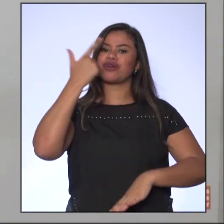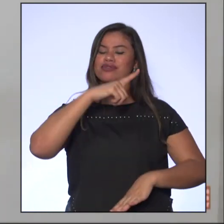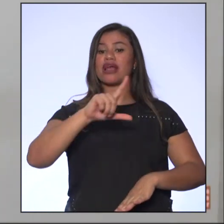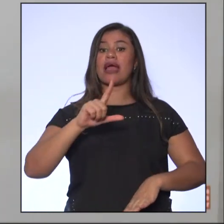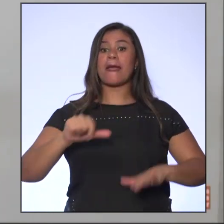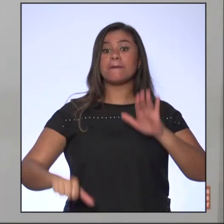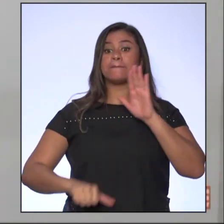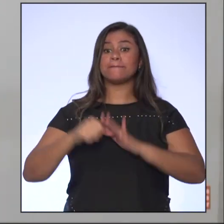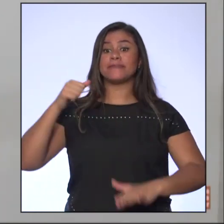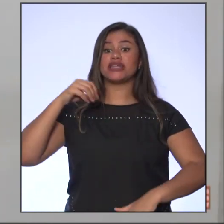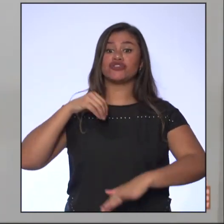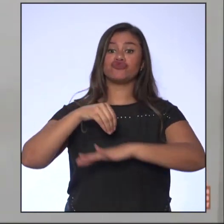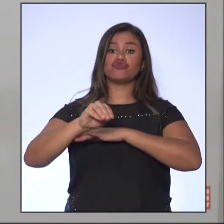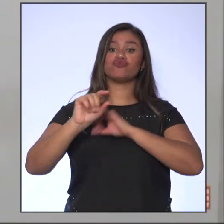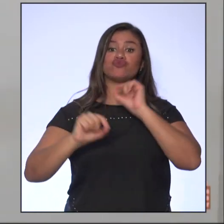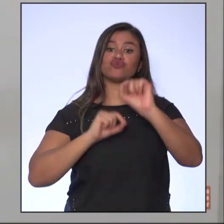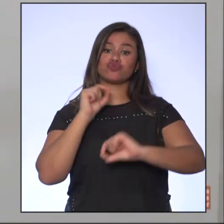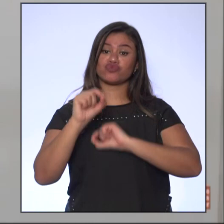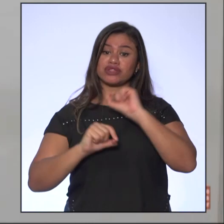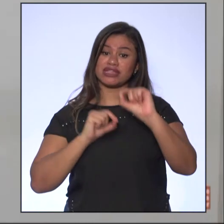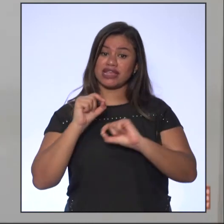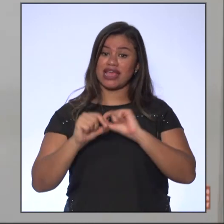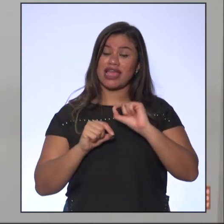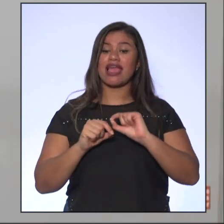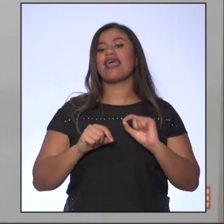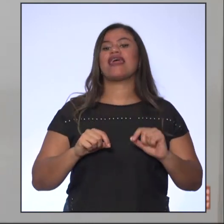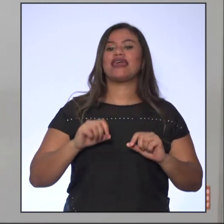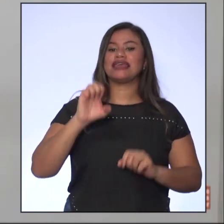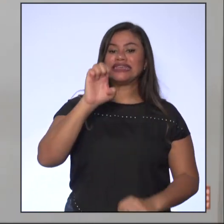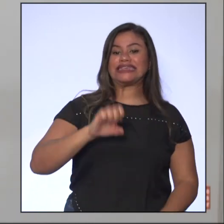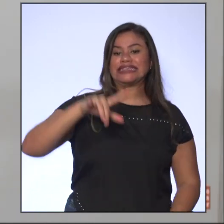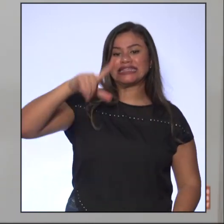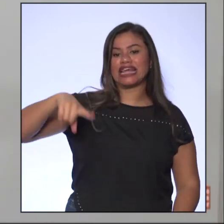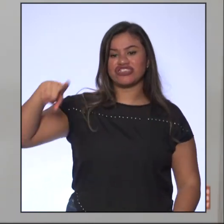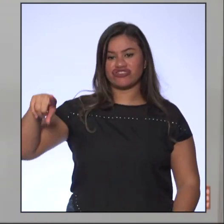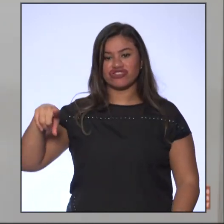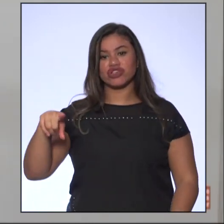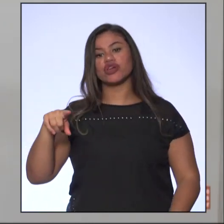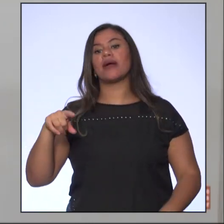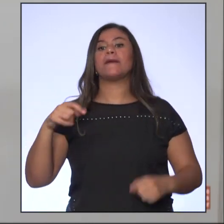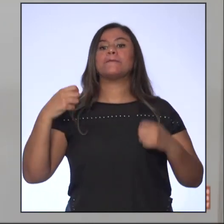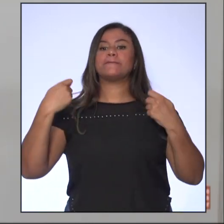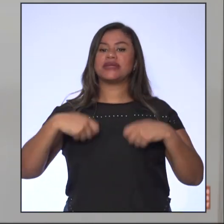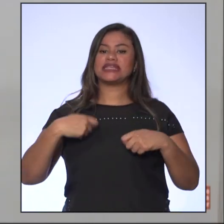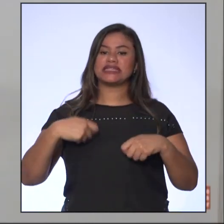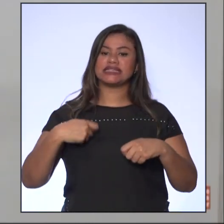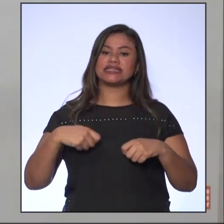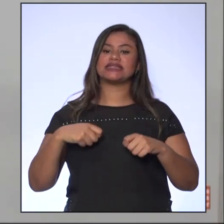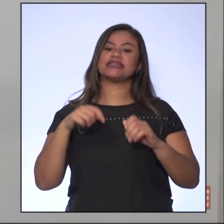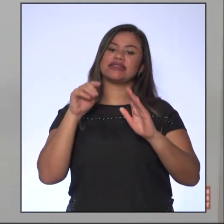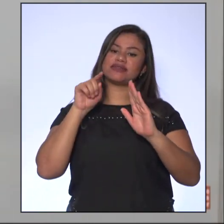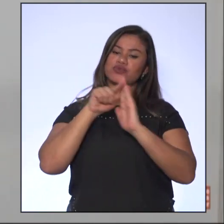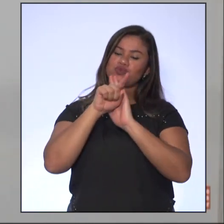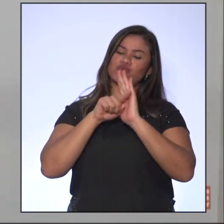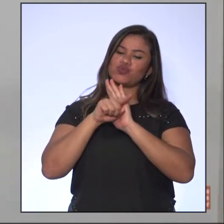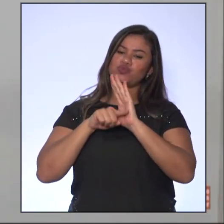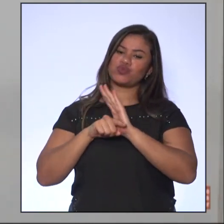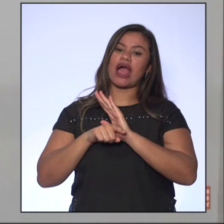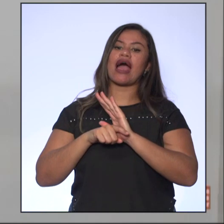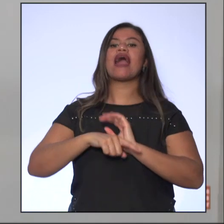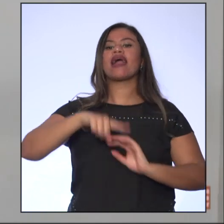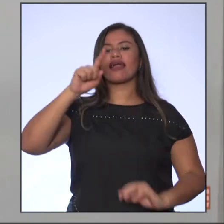dica que nós damos aqui hoje de estatística é: estude gráficos, porque vai aparecer na sua